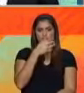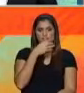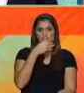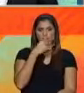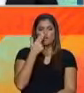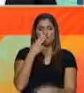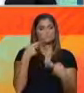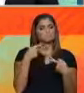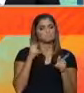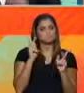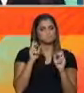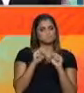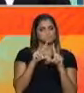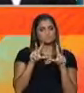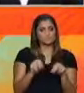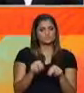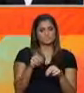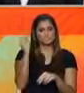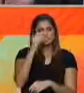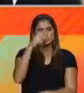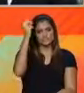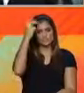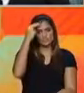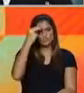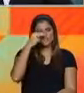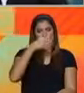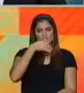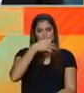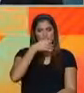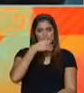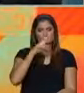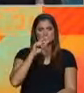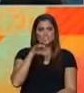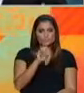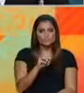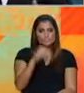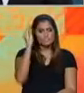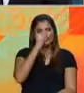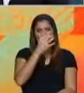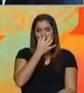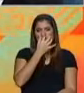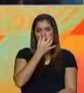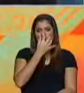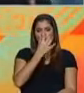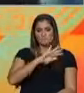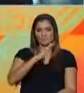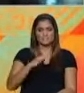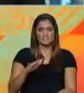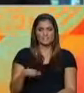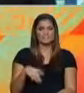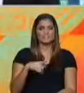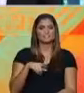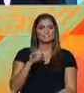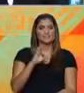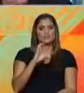ar puro, estamos a falar das aldeias históricas, estamos a falar das aldeias do Xisto, estamos a falar das aldeias de montanha, estamos a falar das aldeias do